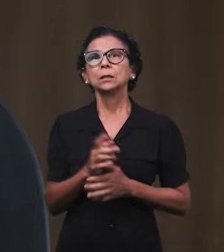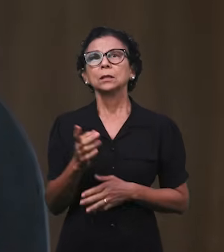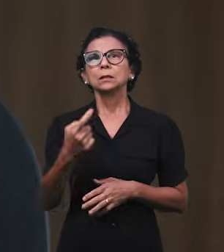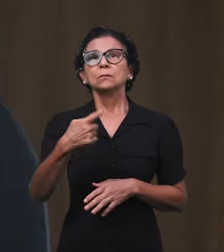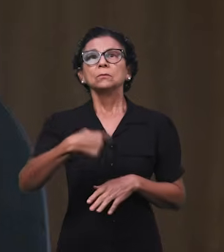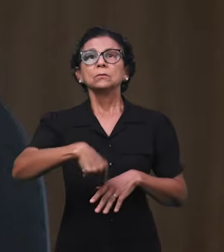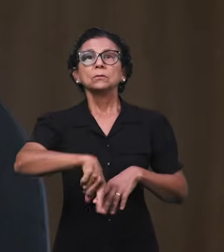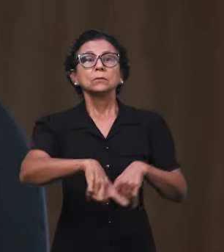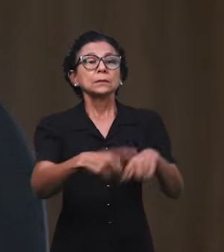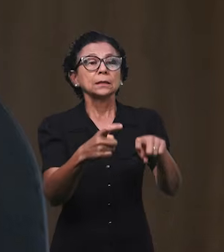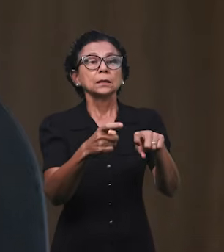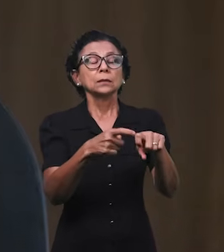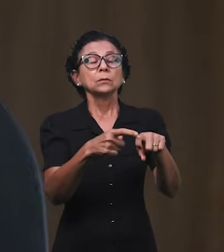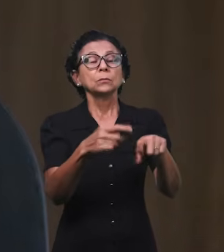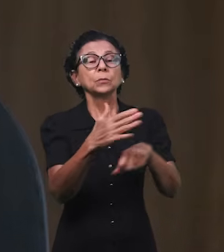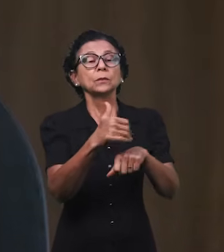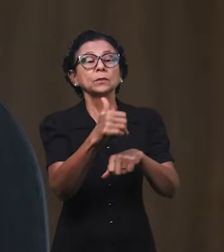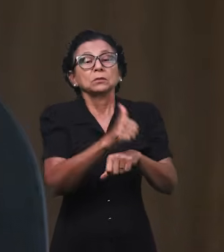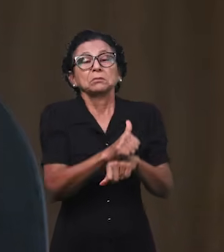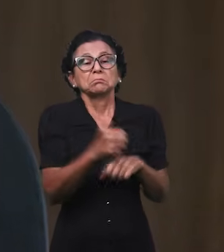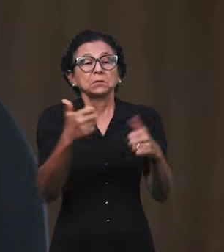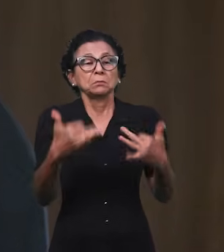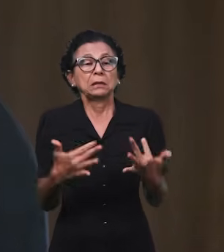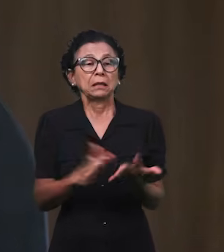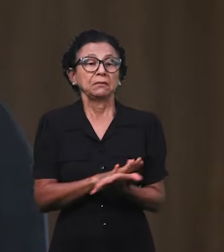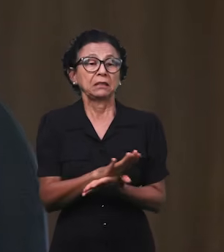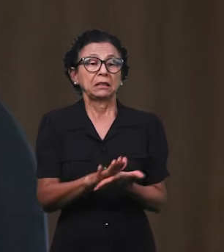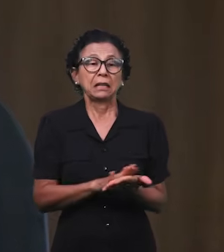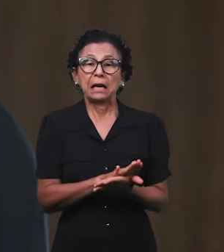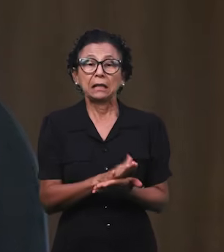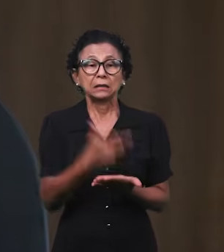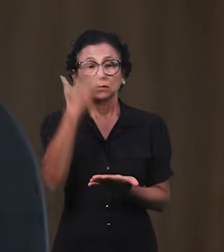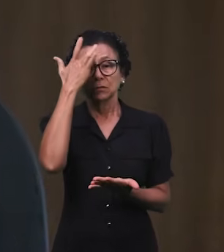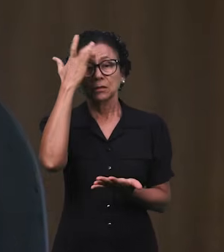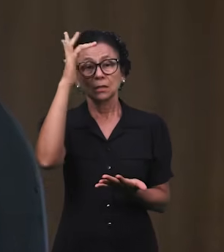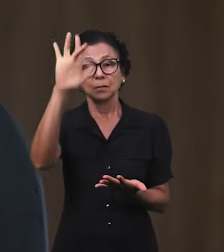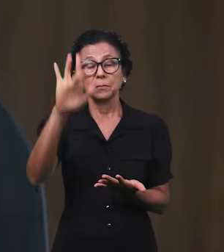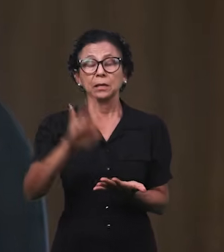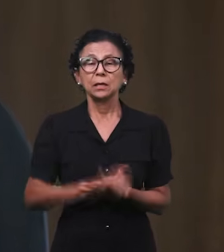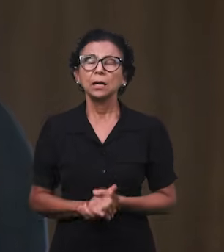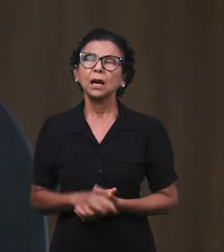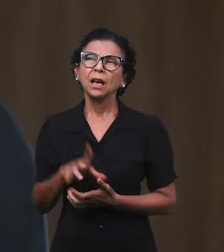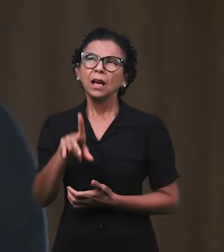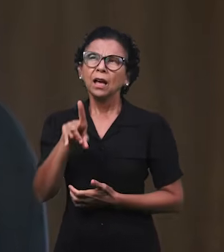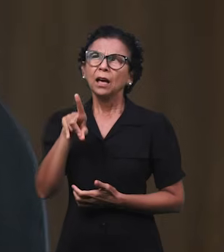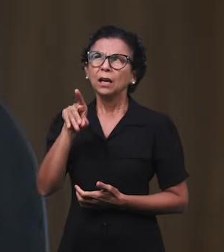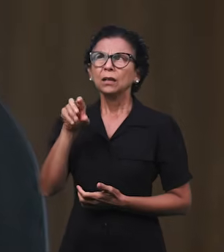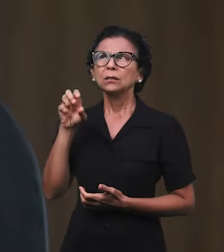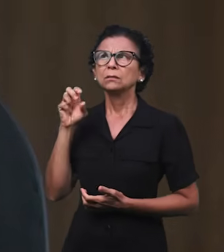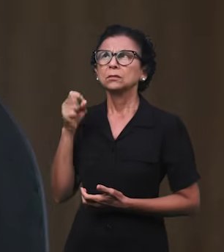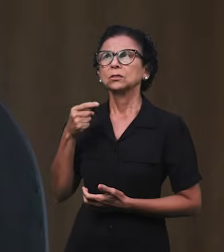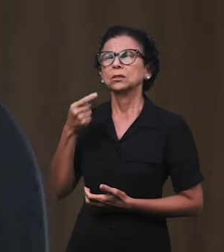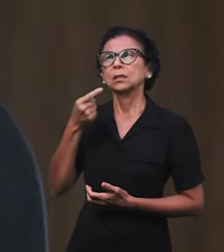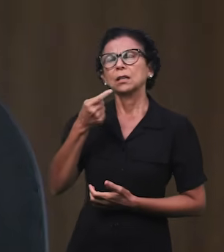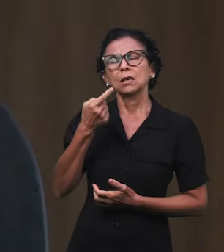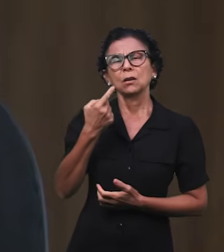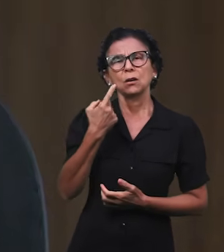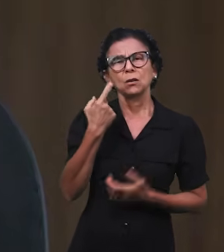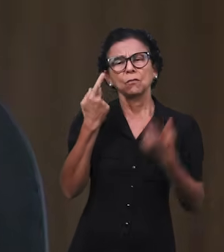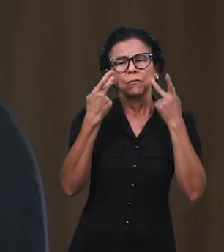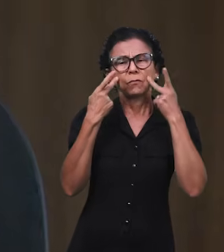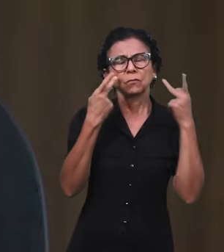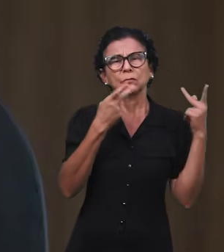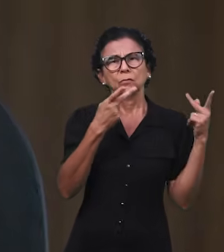médico, ninguém dizia nada a respeito disso. E eu fui visitar uma amiga